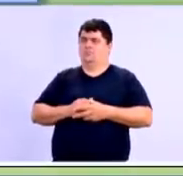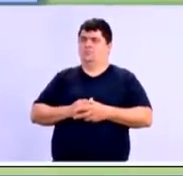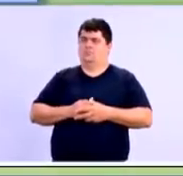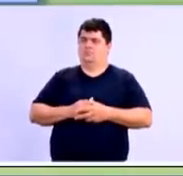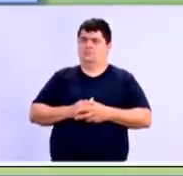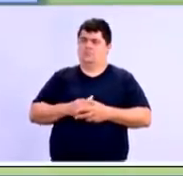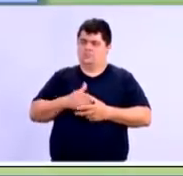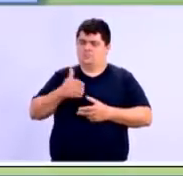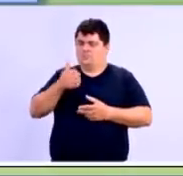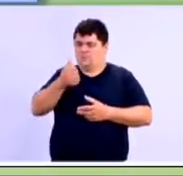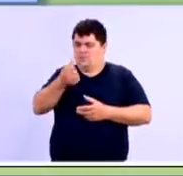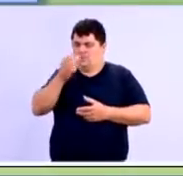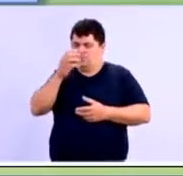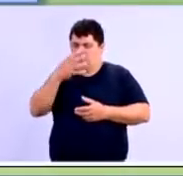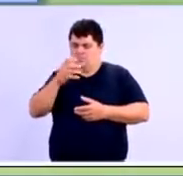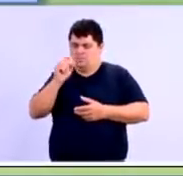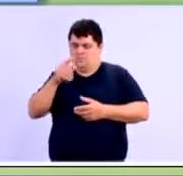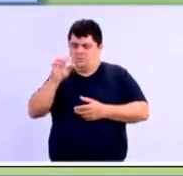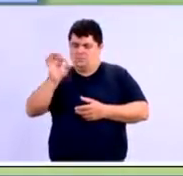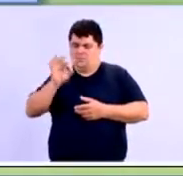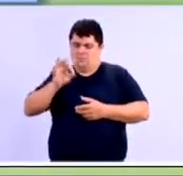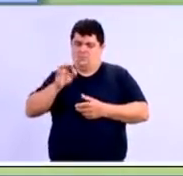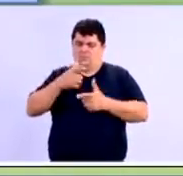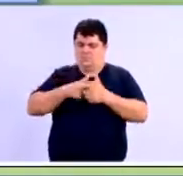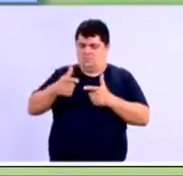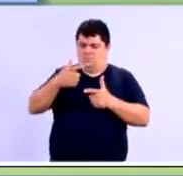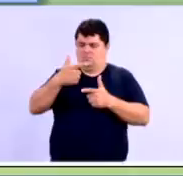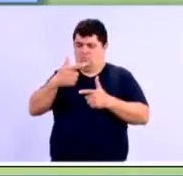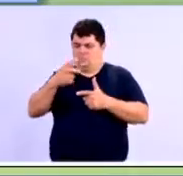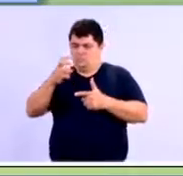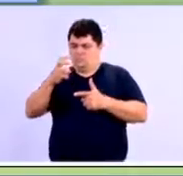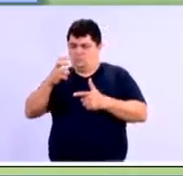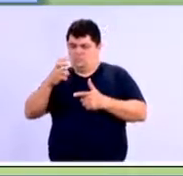Então, 64 mil dividido por 140.250,